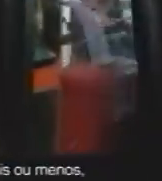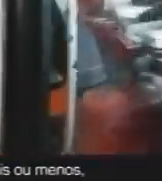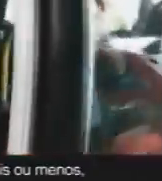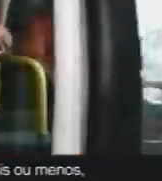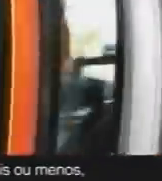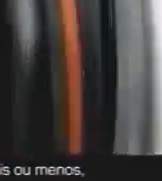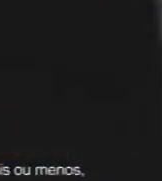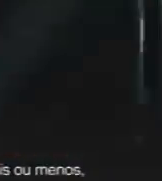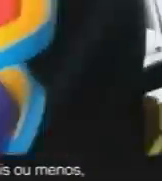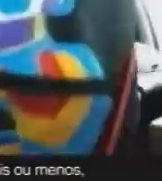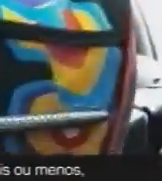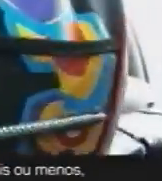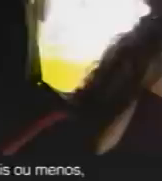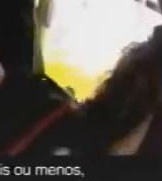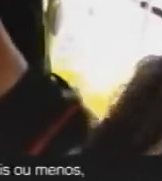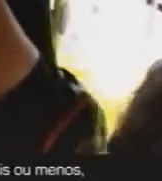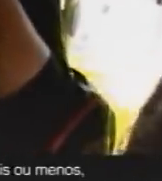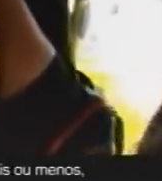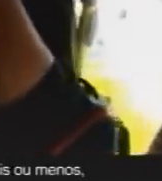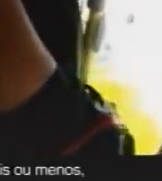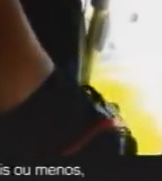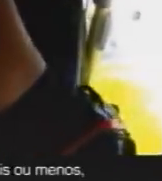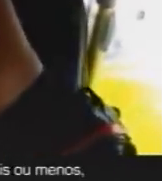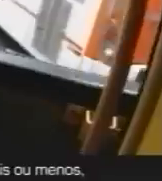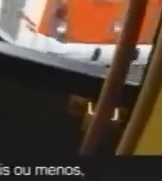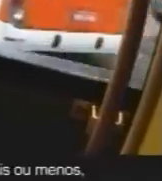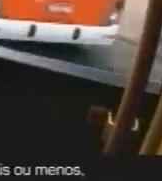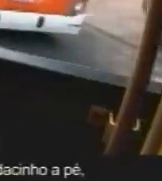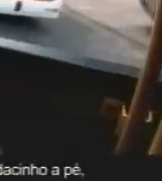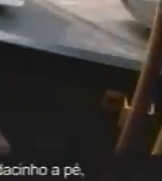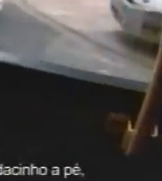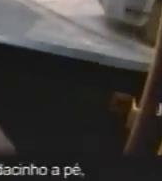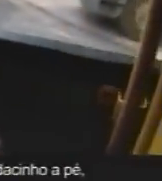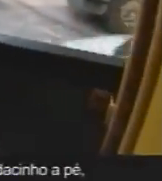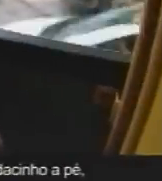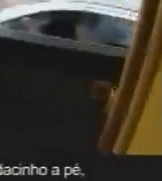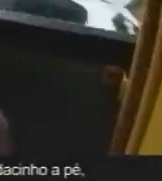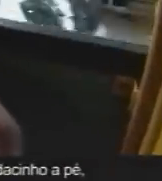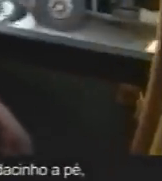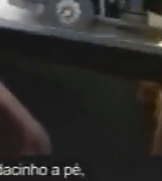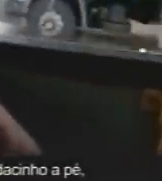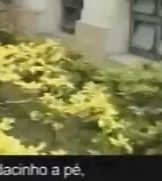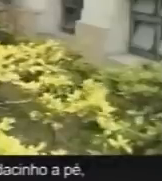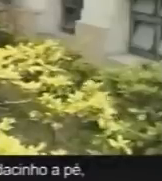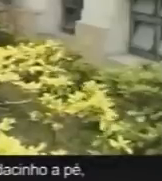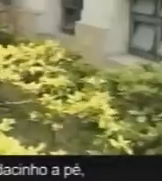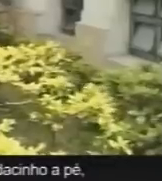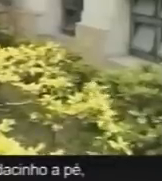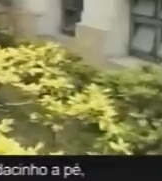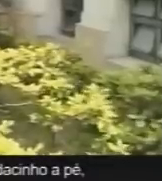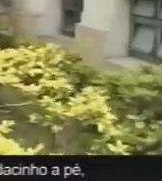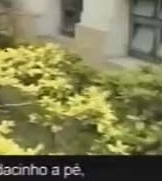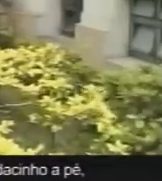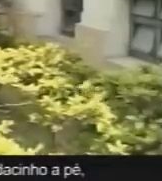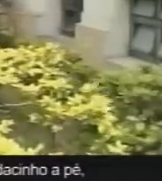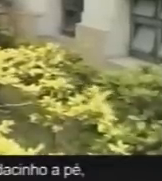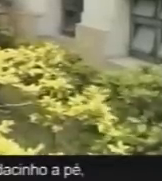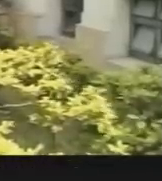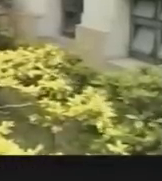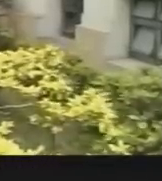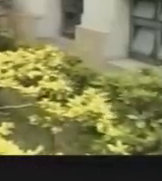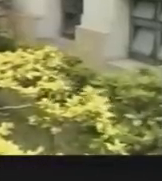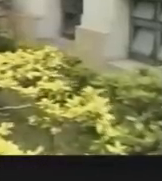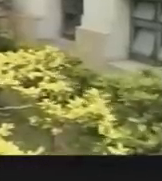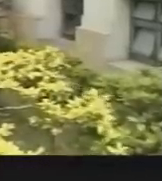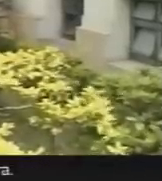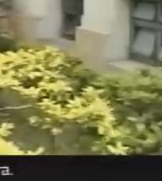Eu saio de casa entre 5 e 5 e 10 da manhã, mais ou menos. Venho, pego ônibus, trem, 2 metrôs, ando um pedaço a pé,